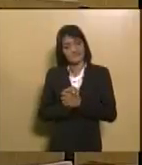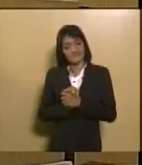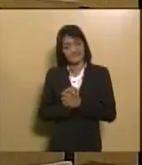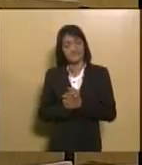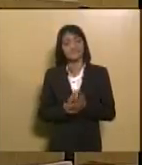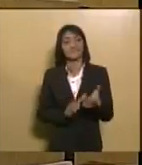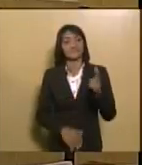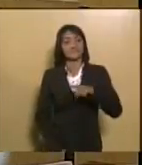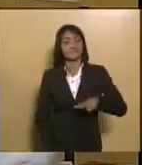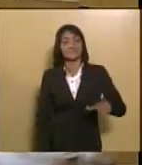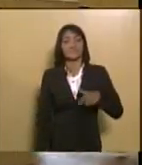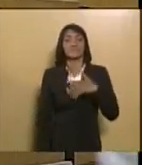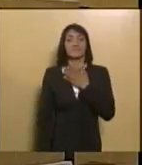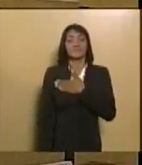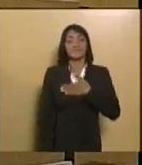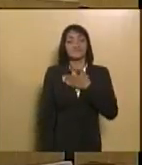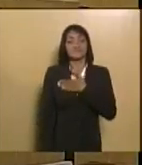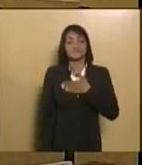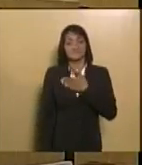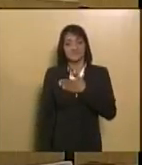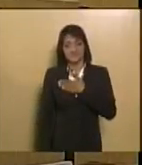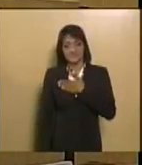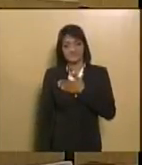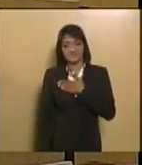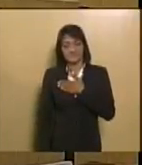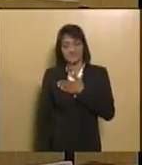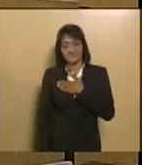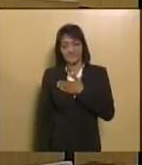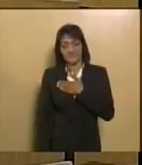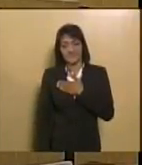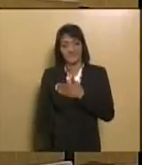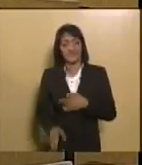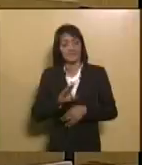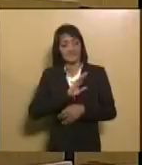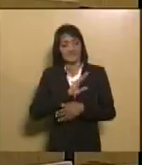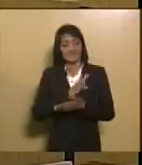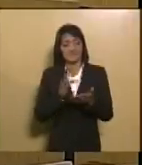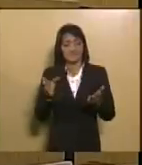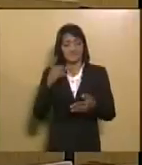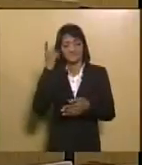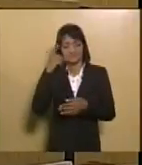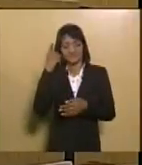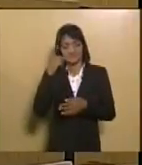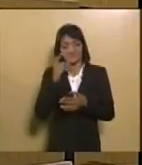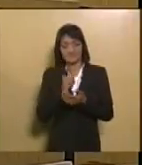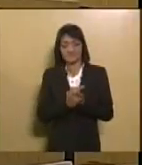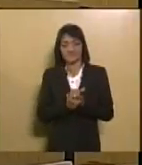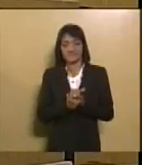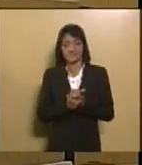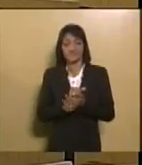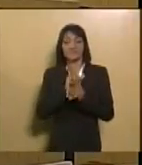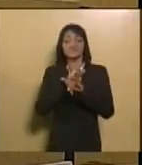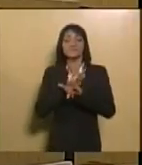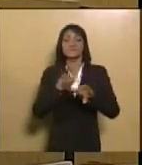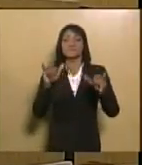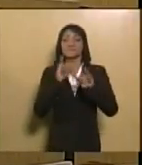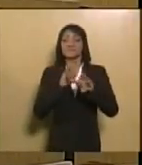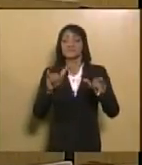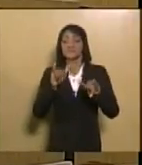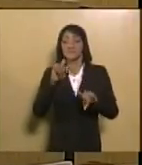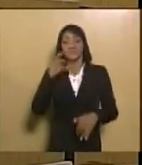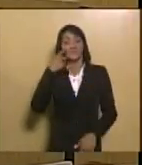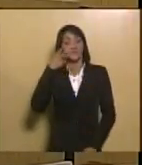mais uma vez eu gostaria de desmistificar, colegas deputados, foi publicado